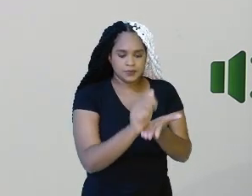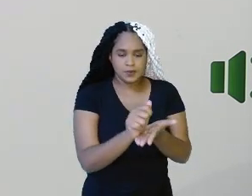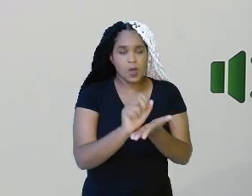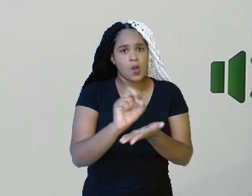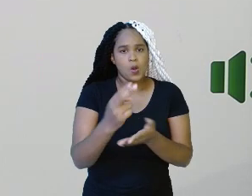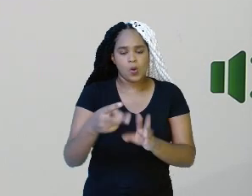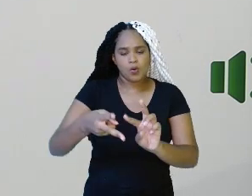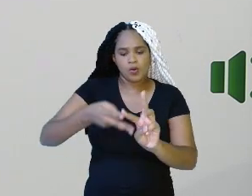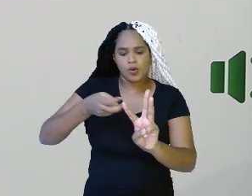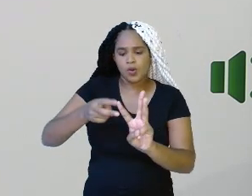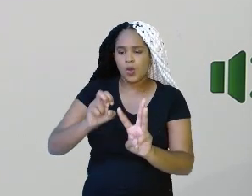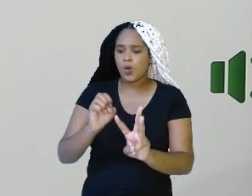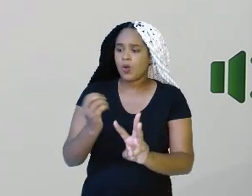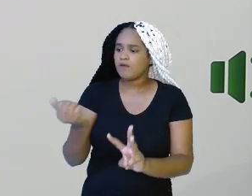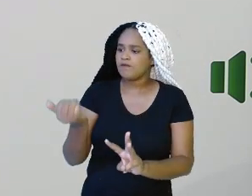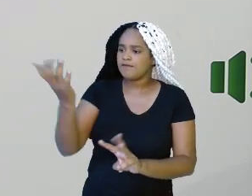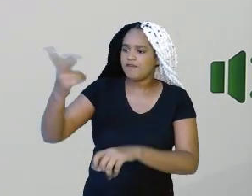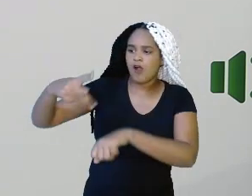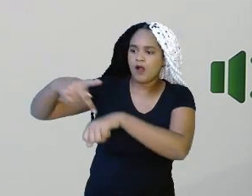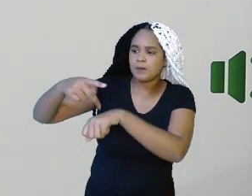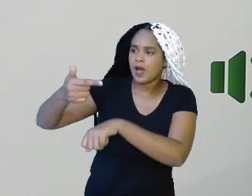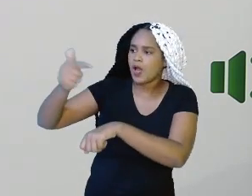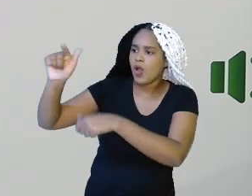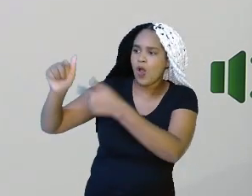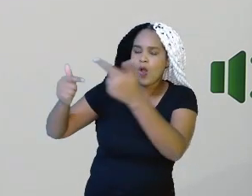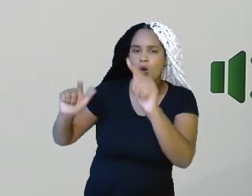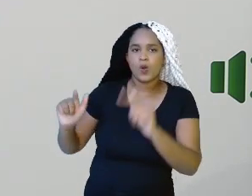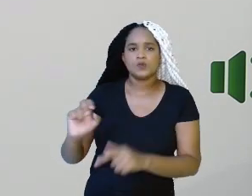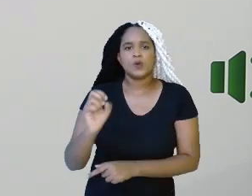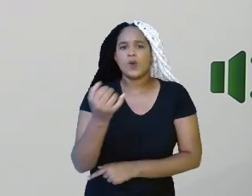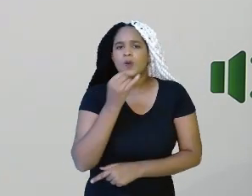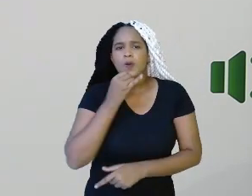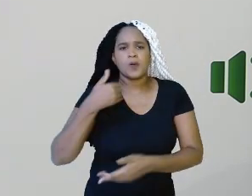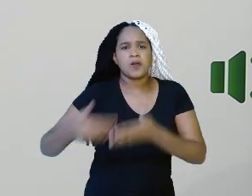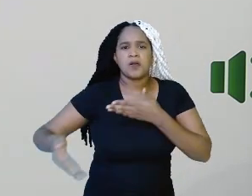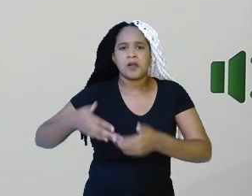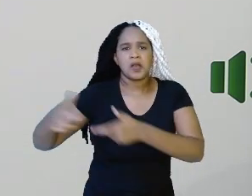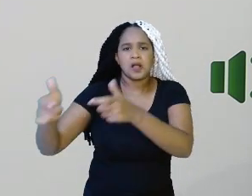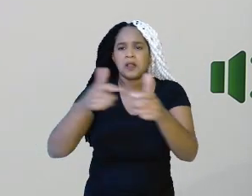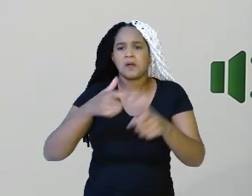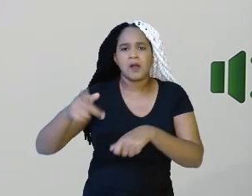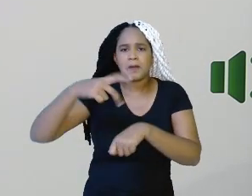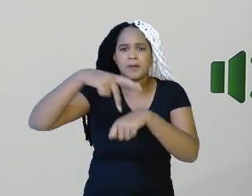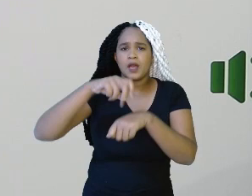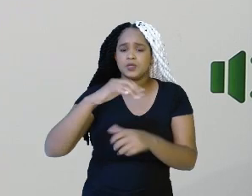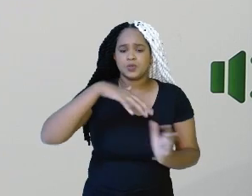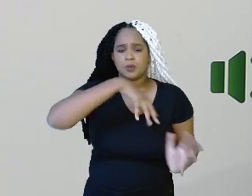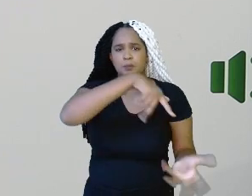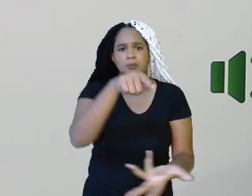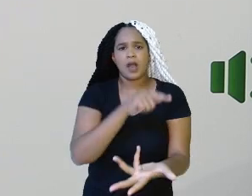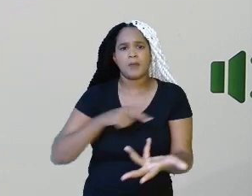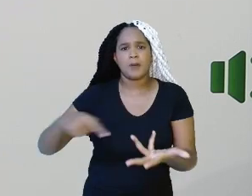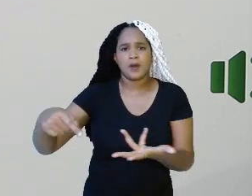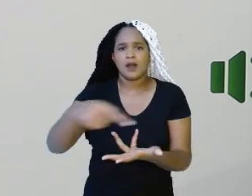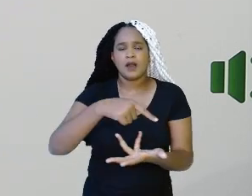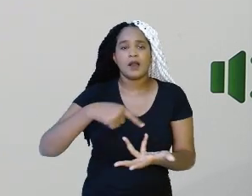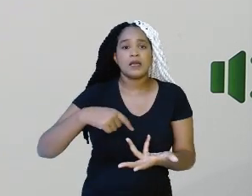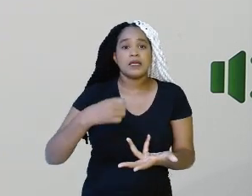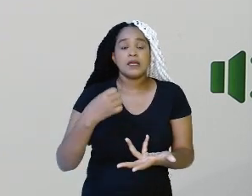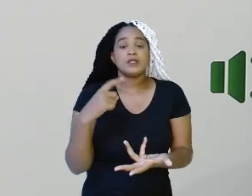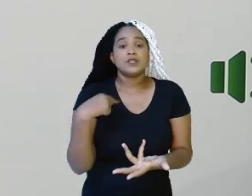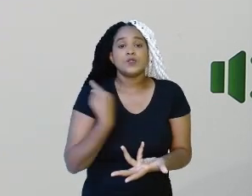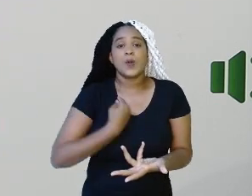indígena, se ele é um estrangeiro, se ele veio de qualquer lugar do país ou do mundo, se